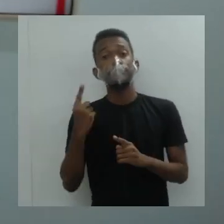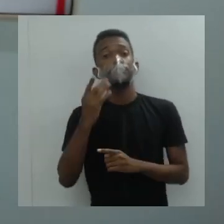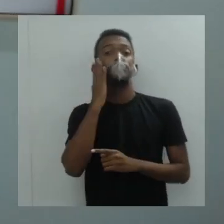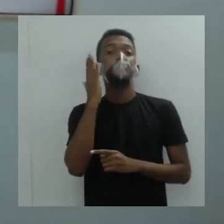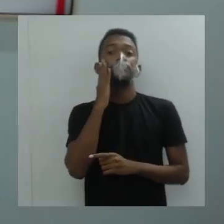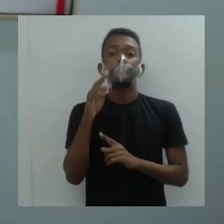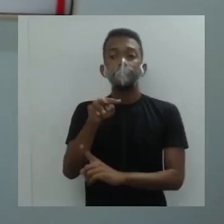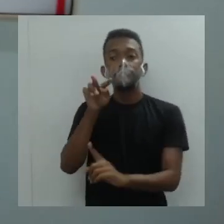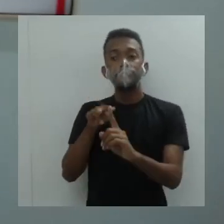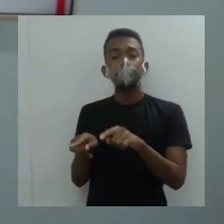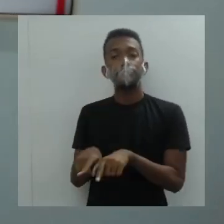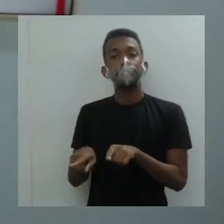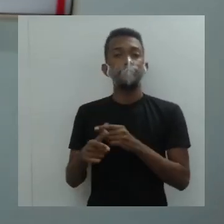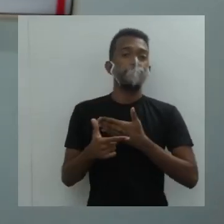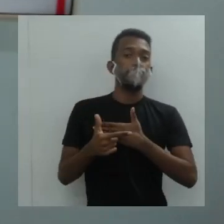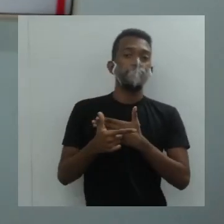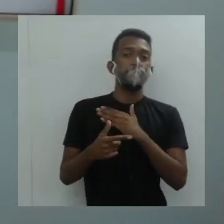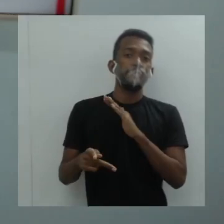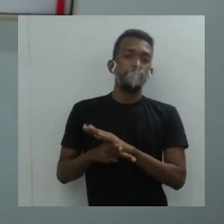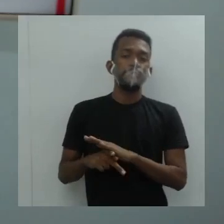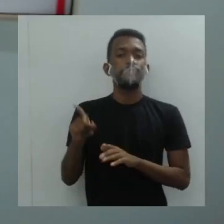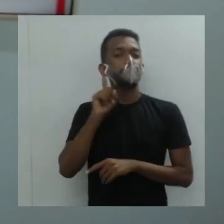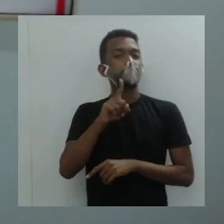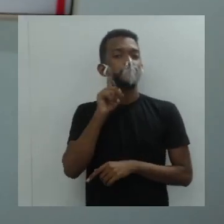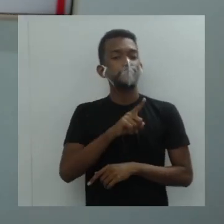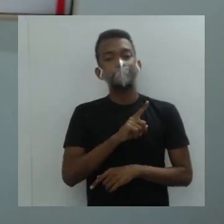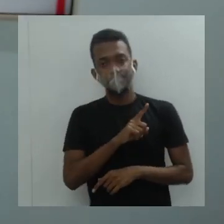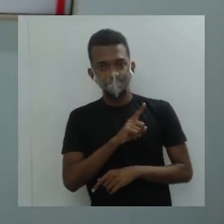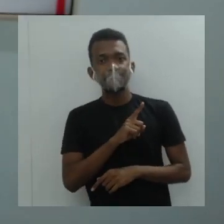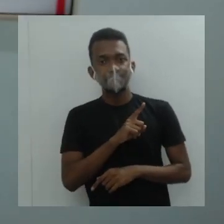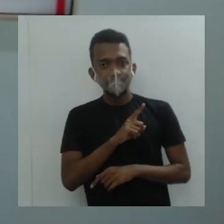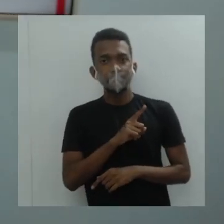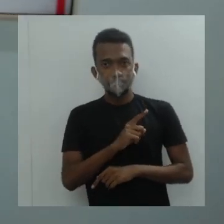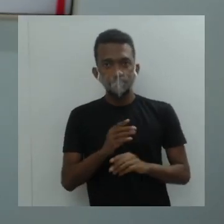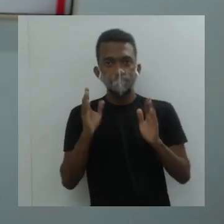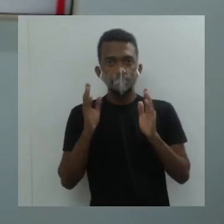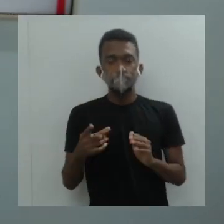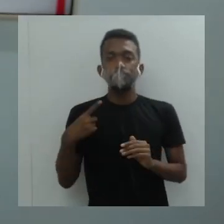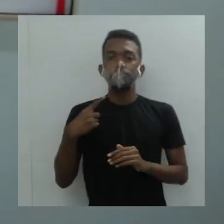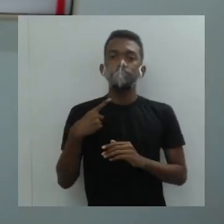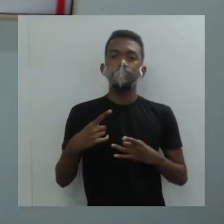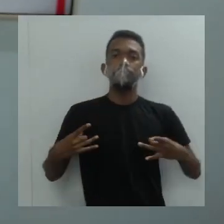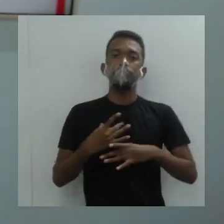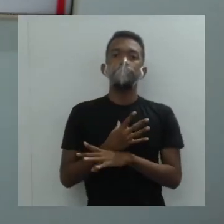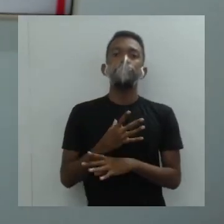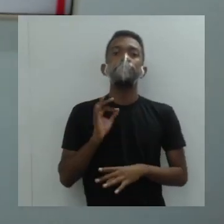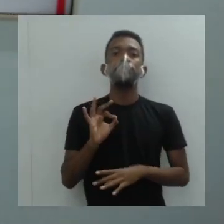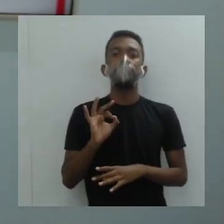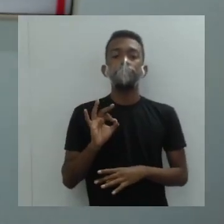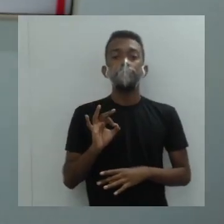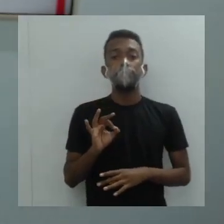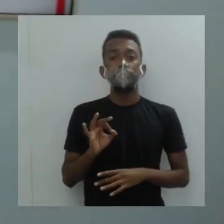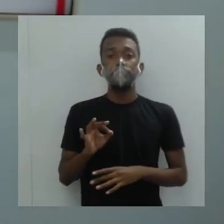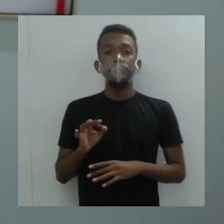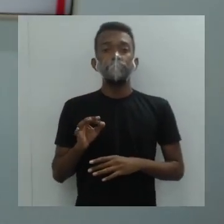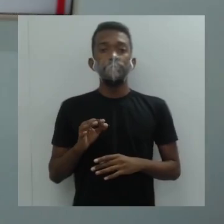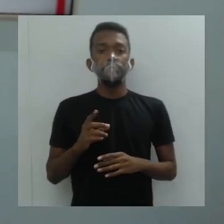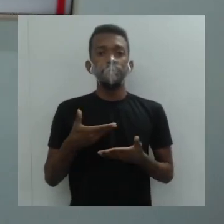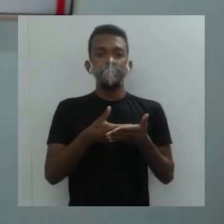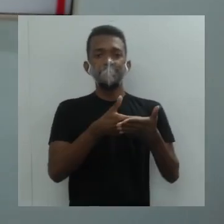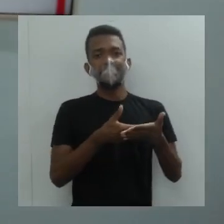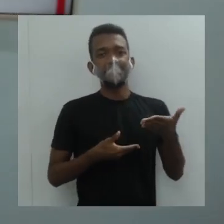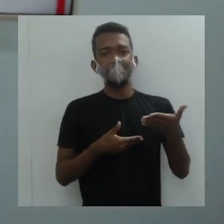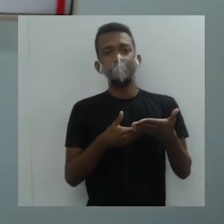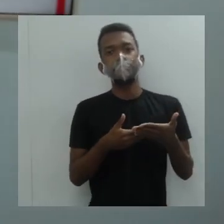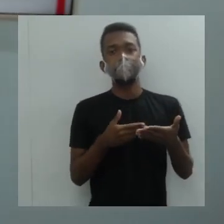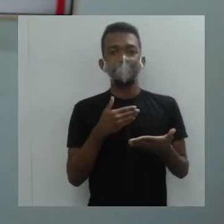o papel dos Estados Unidos, né, que faz com que entre com tratados e com